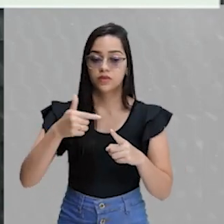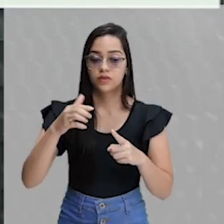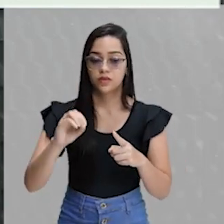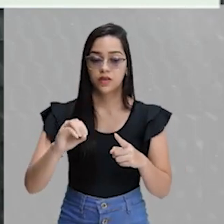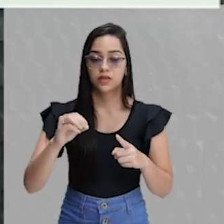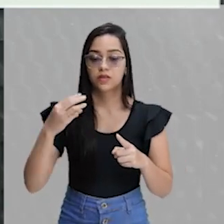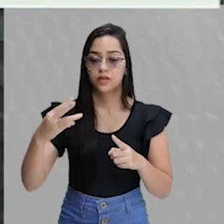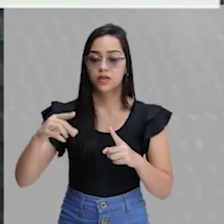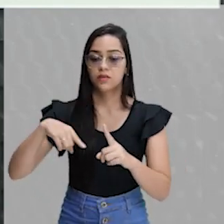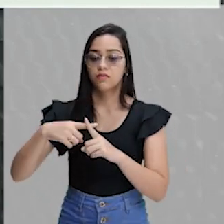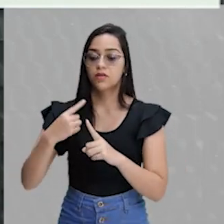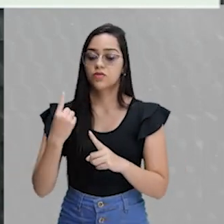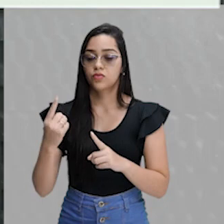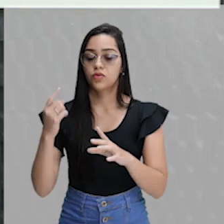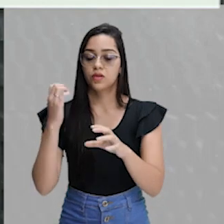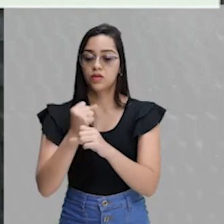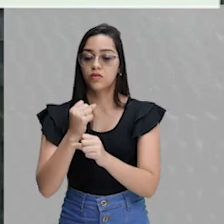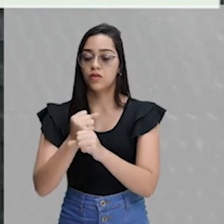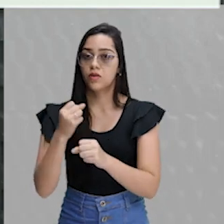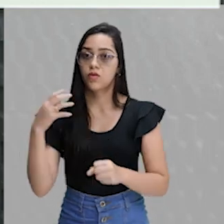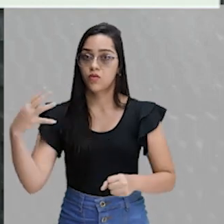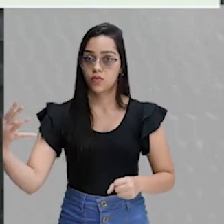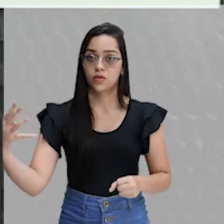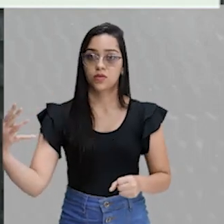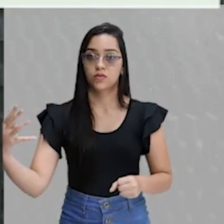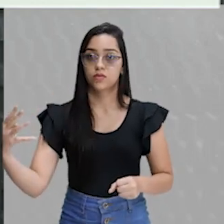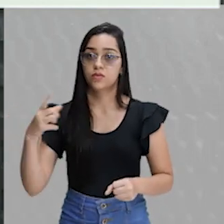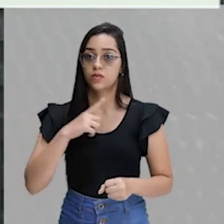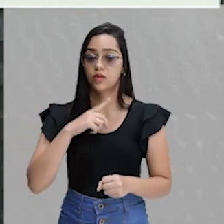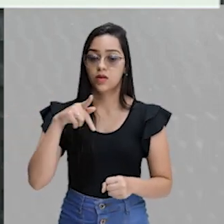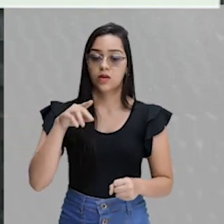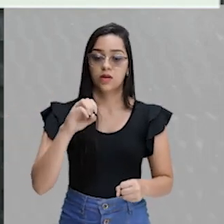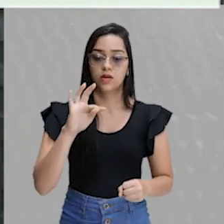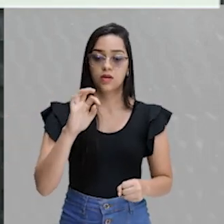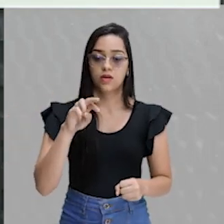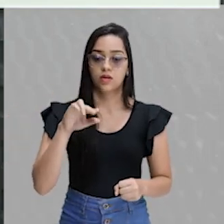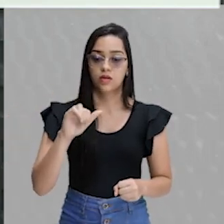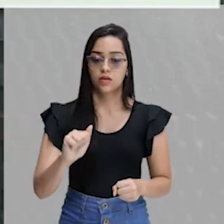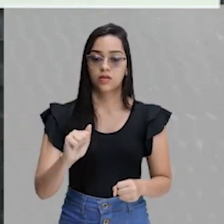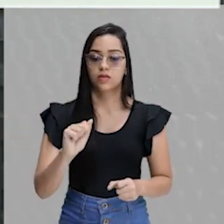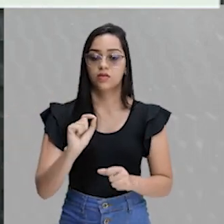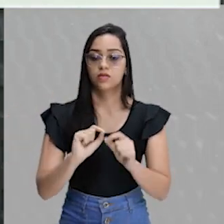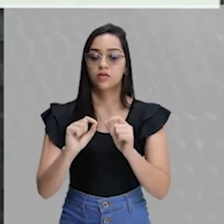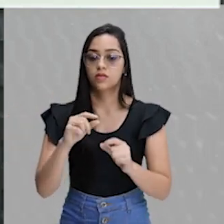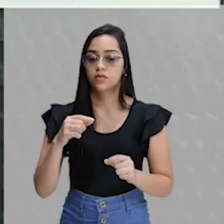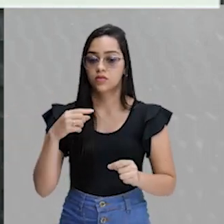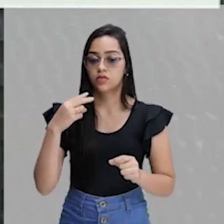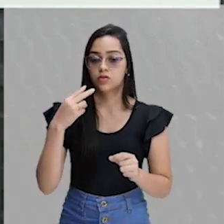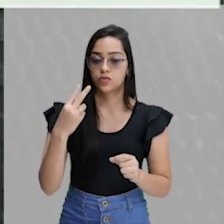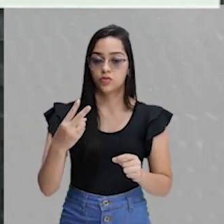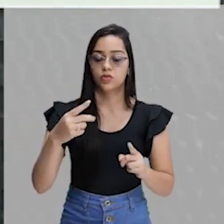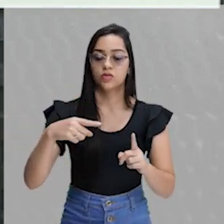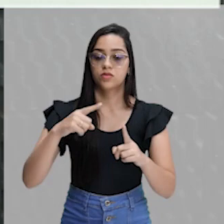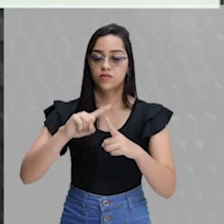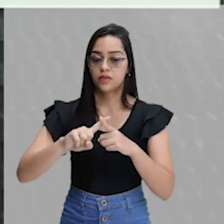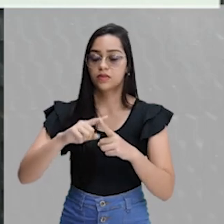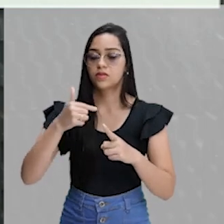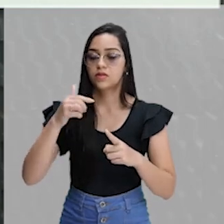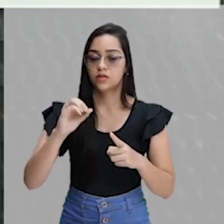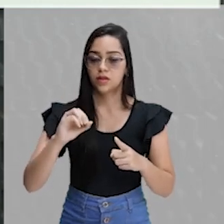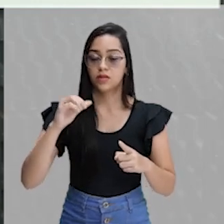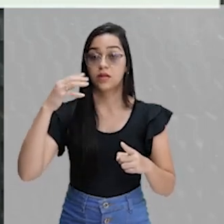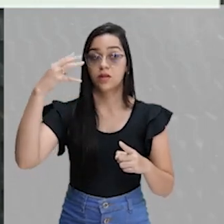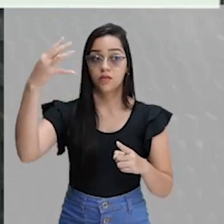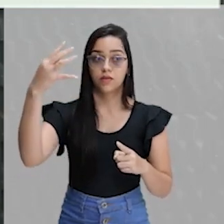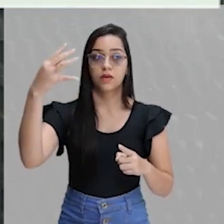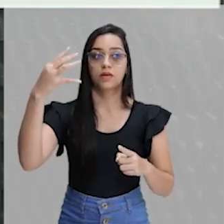3 mais 1 vai dar 4. Então, a potência é de 2 vezes 10 a 4, a